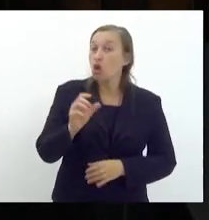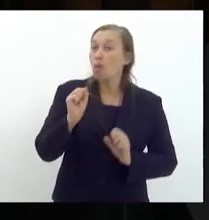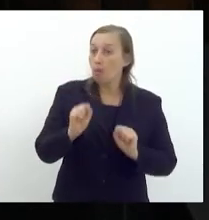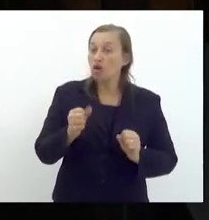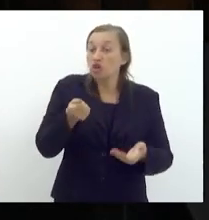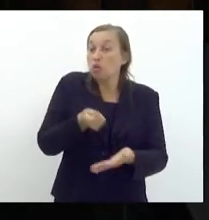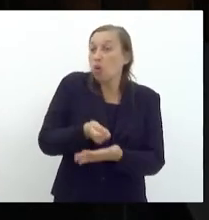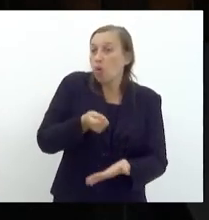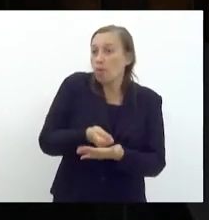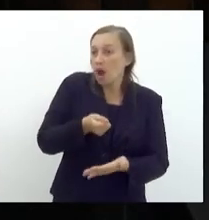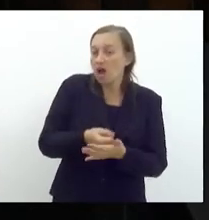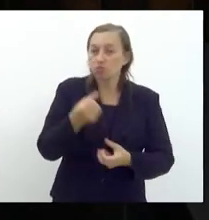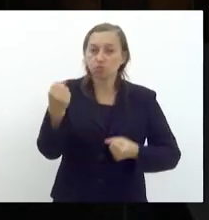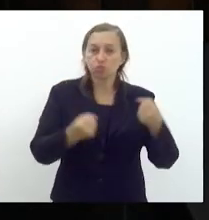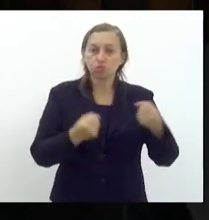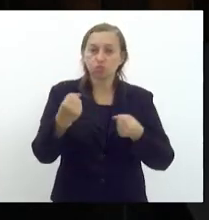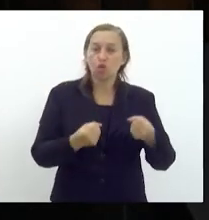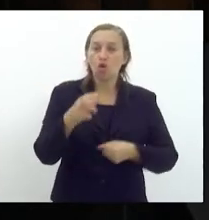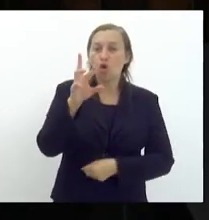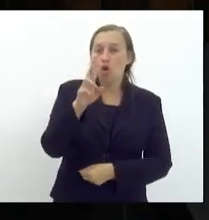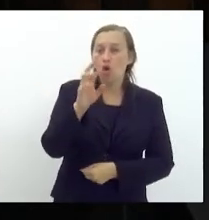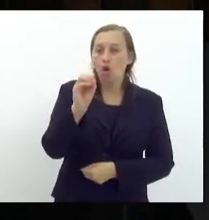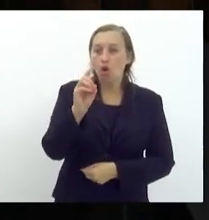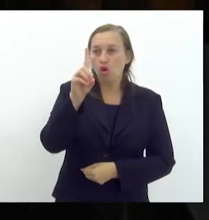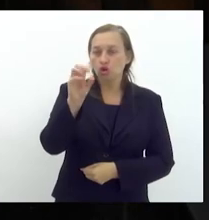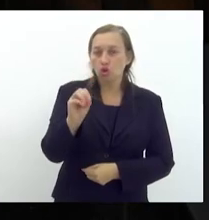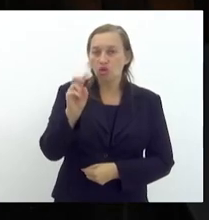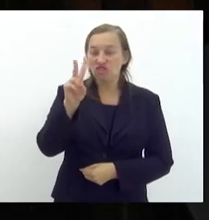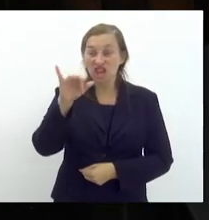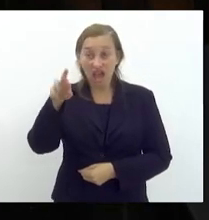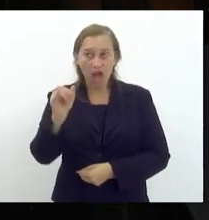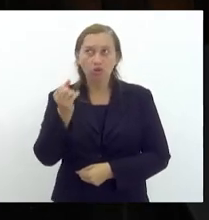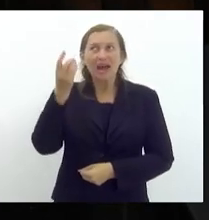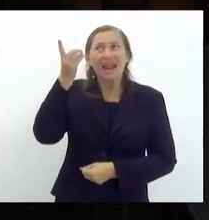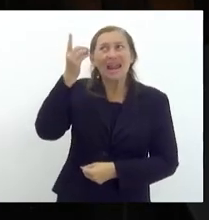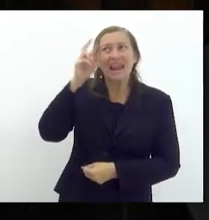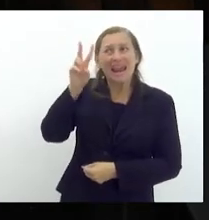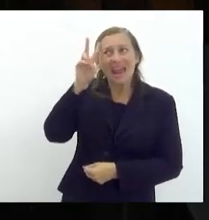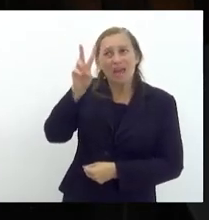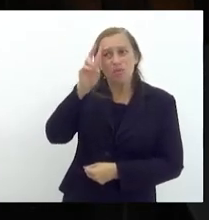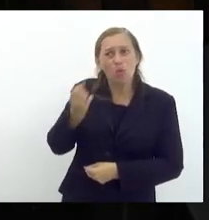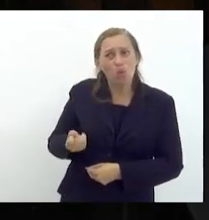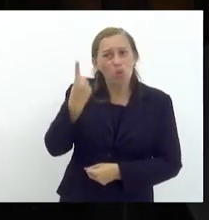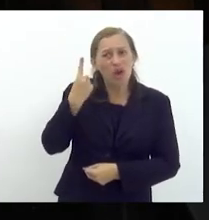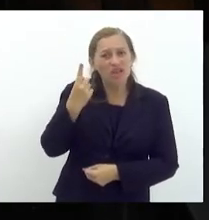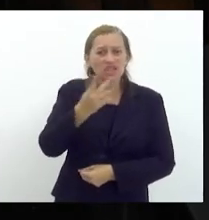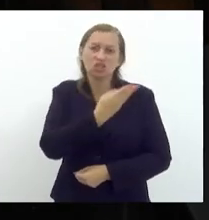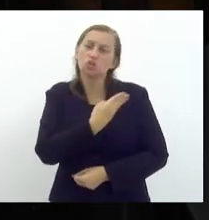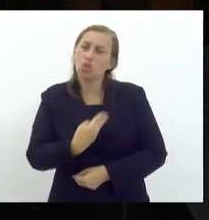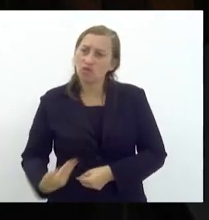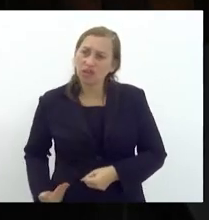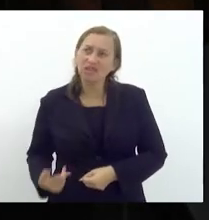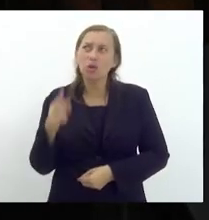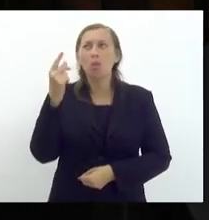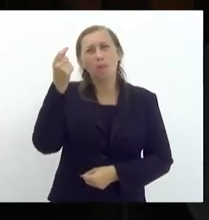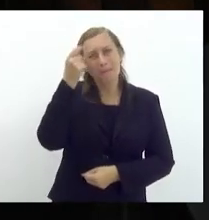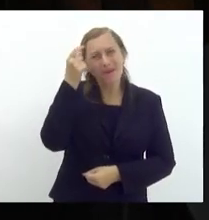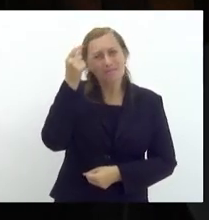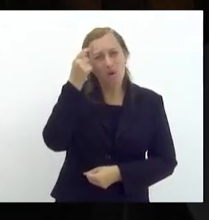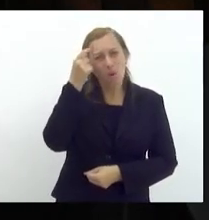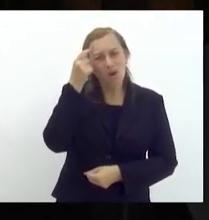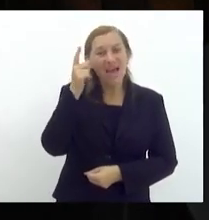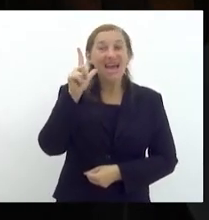veículos rodoviários me lembro que o ex-governador de Saudosa memória